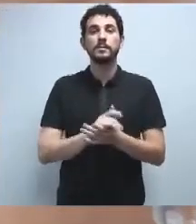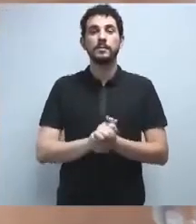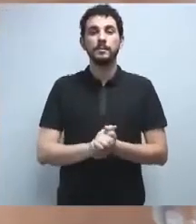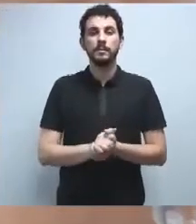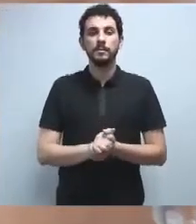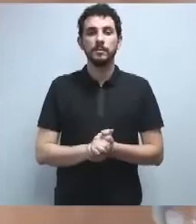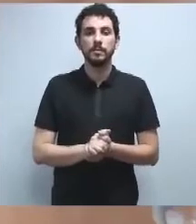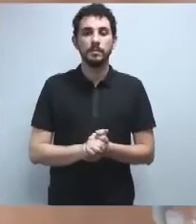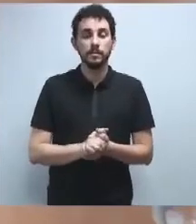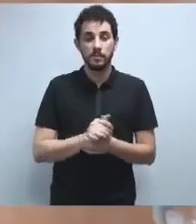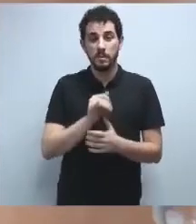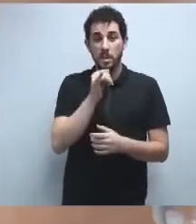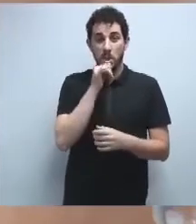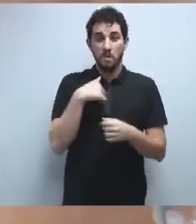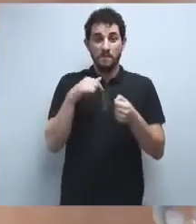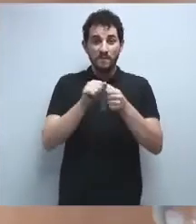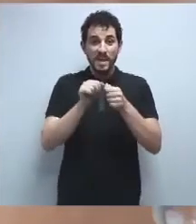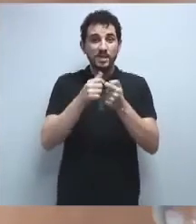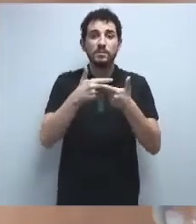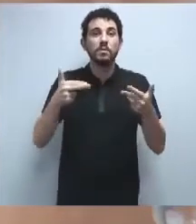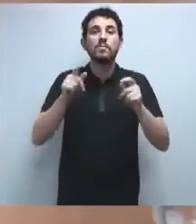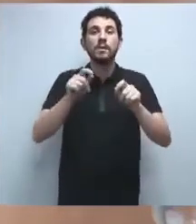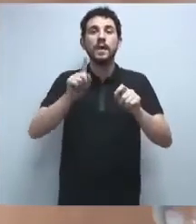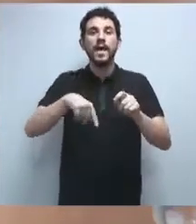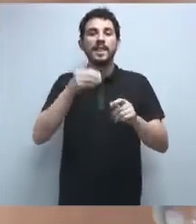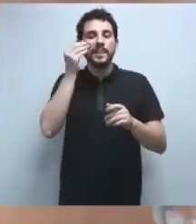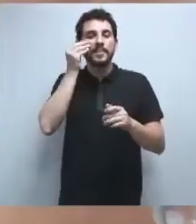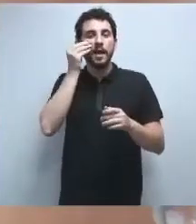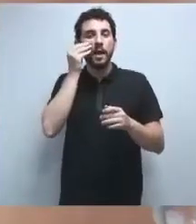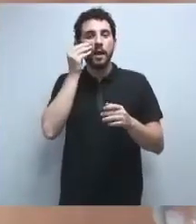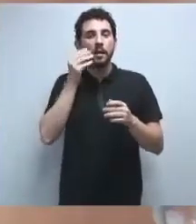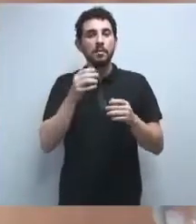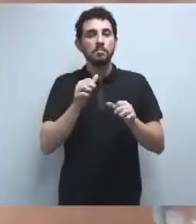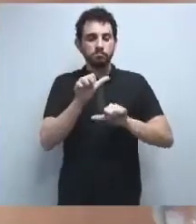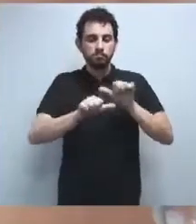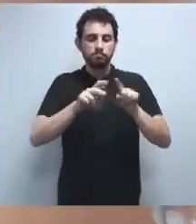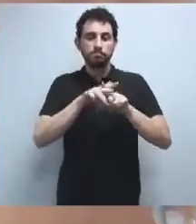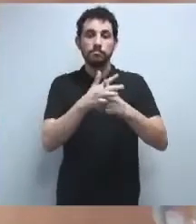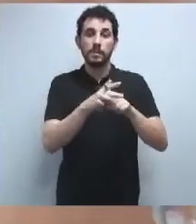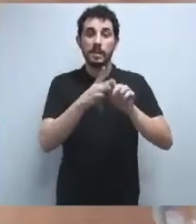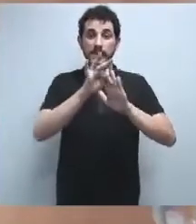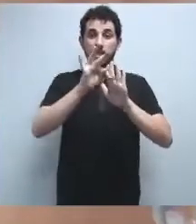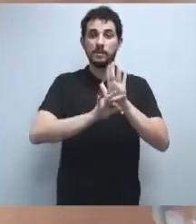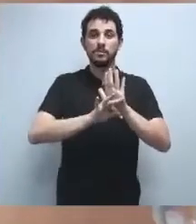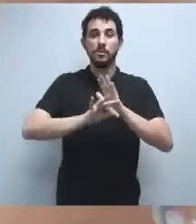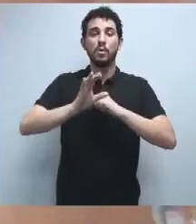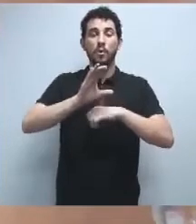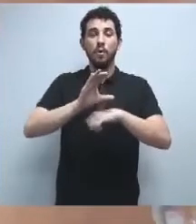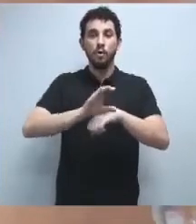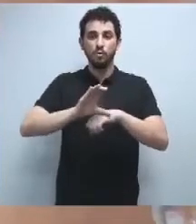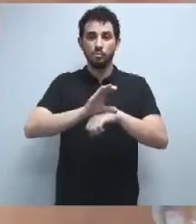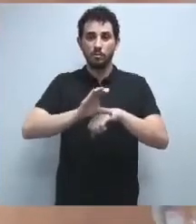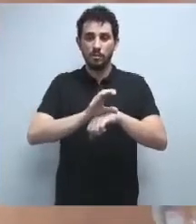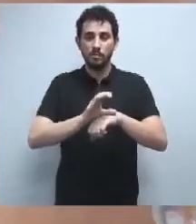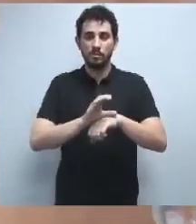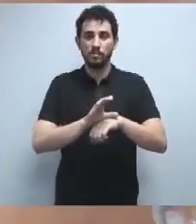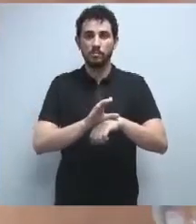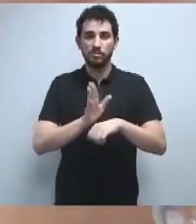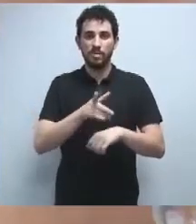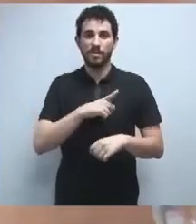nada mais difícil do que tentar aplicar o texto constitucional que estava a lei que aliás